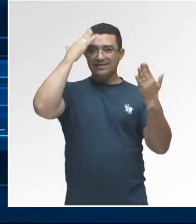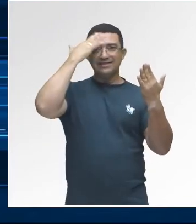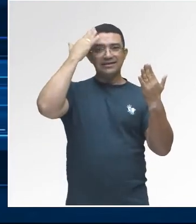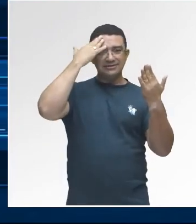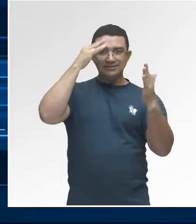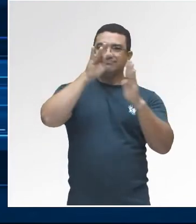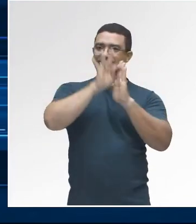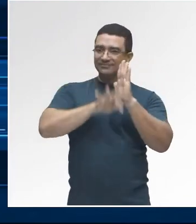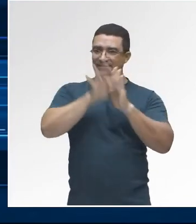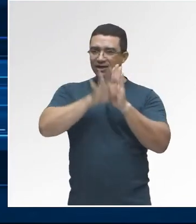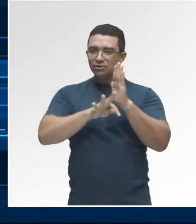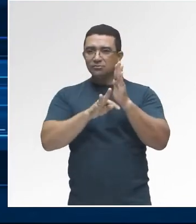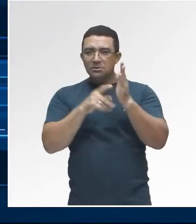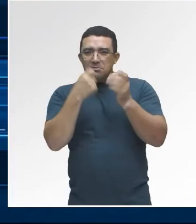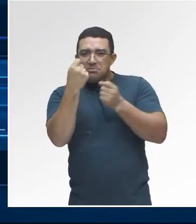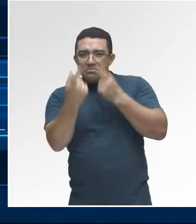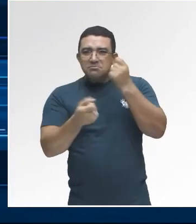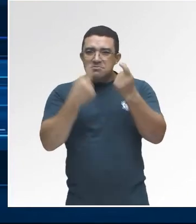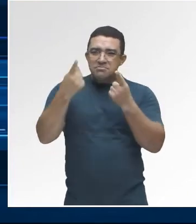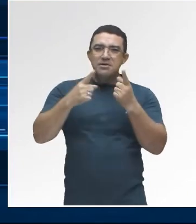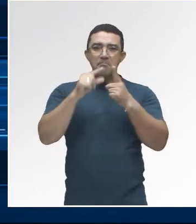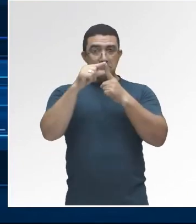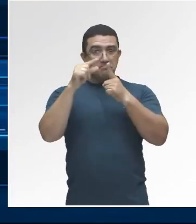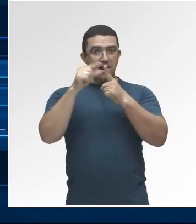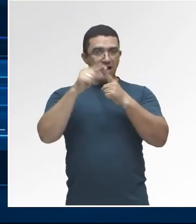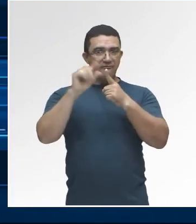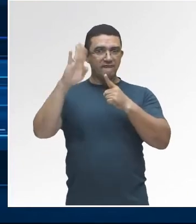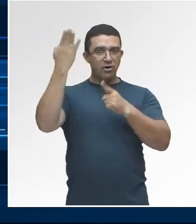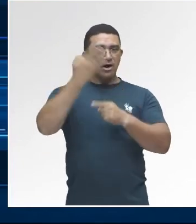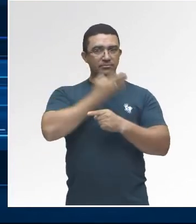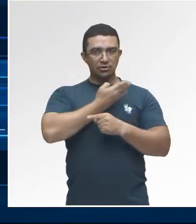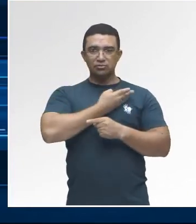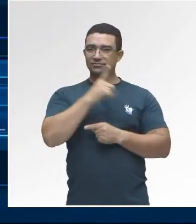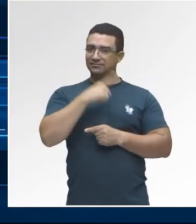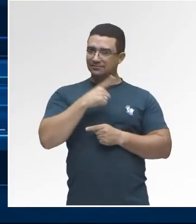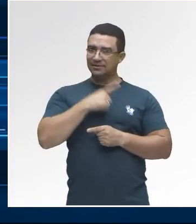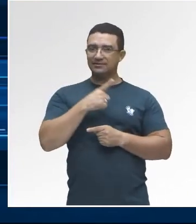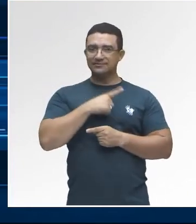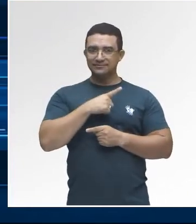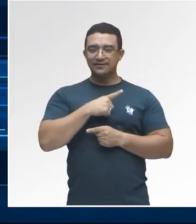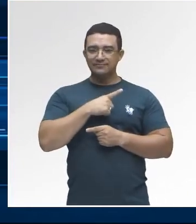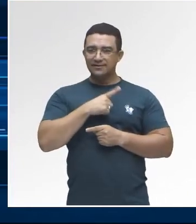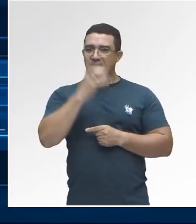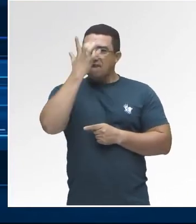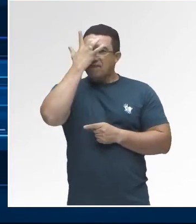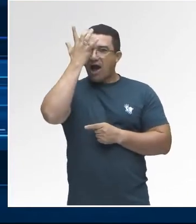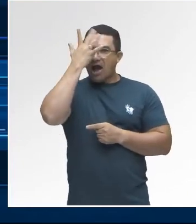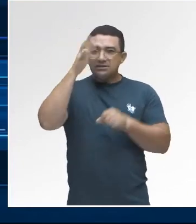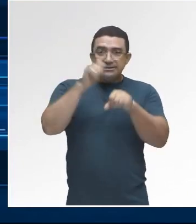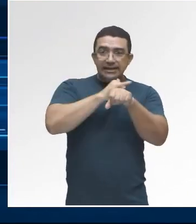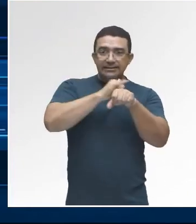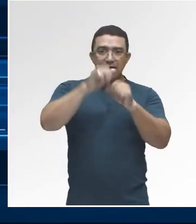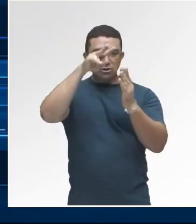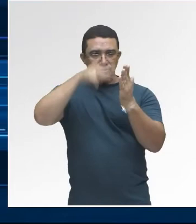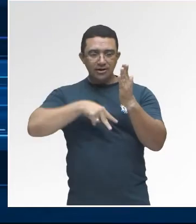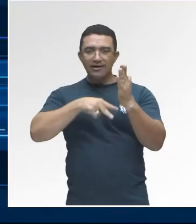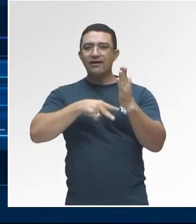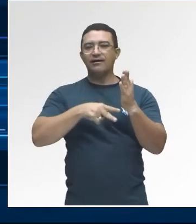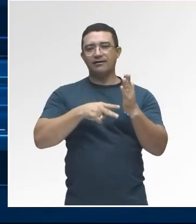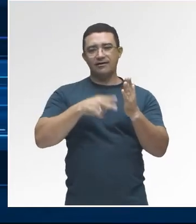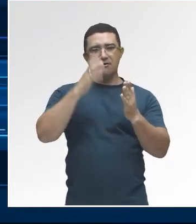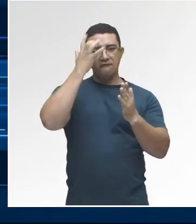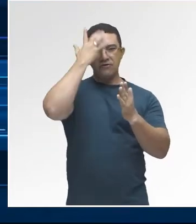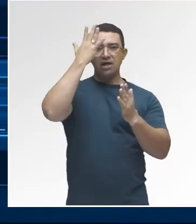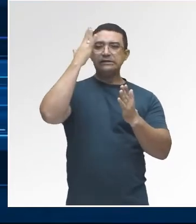Então, ouça a minha voz, procure as palavras cognatas. Você vai ouvir a voz da Teacher Cláudia falando no seu sonho, hein? Procure